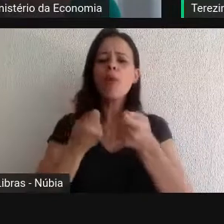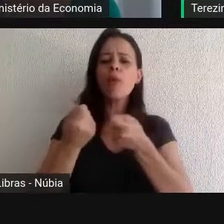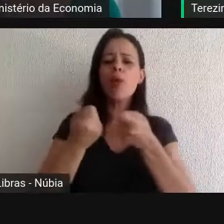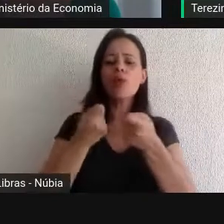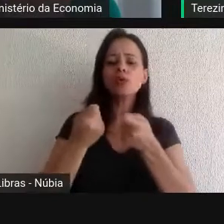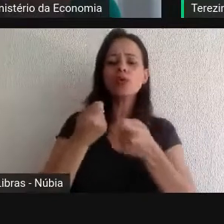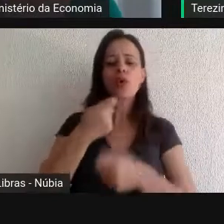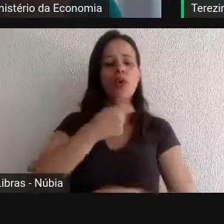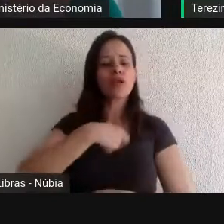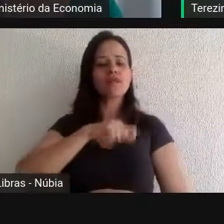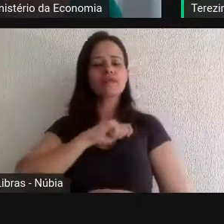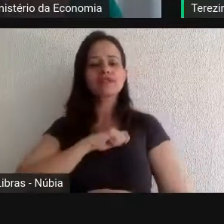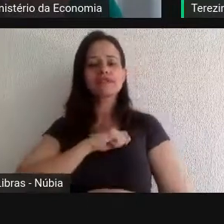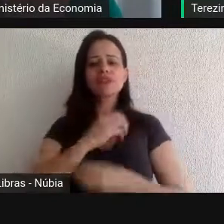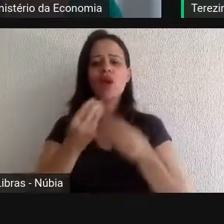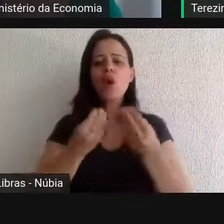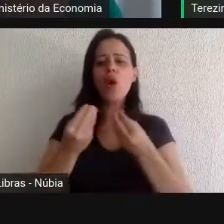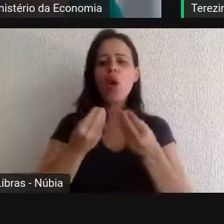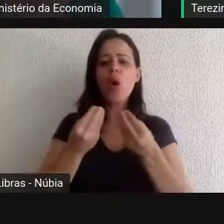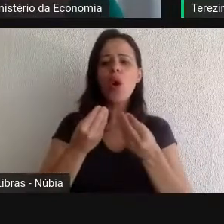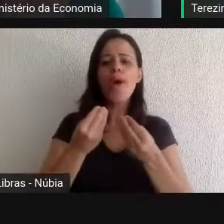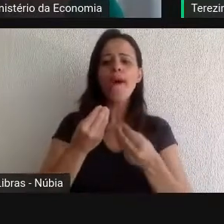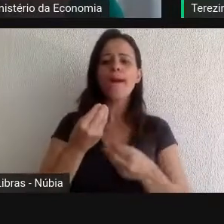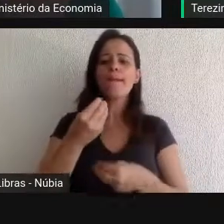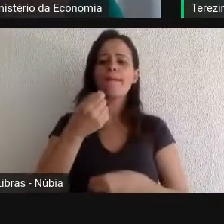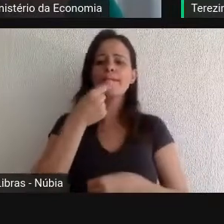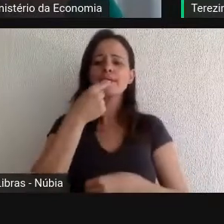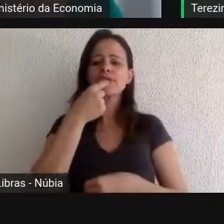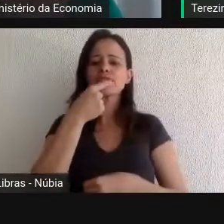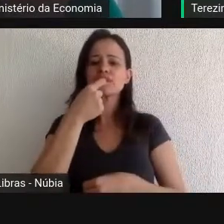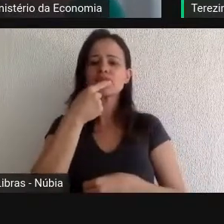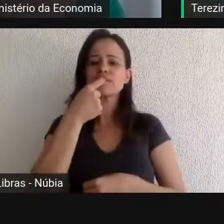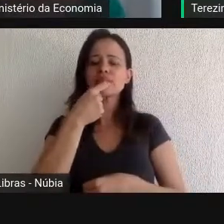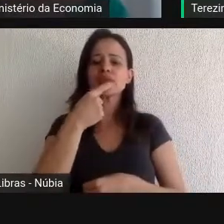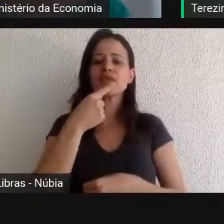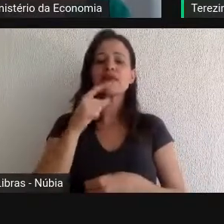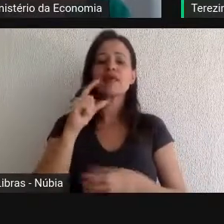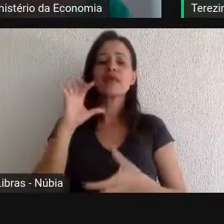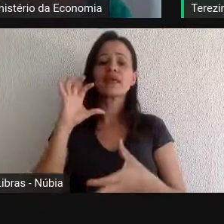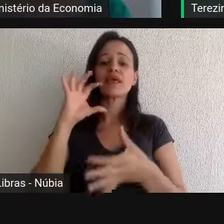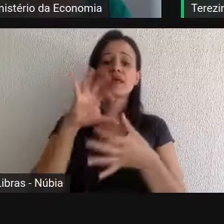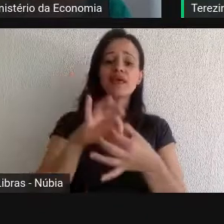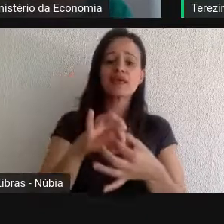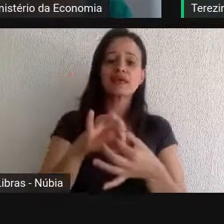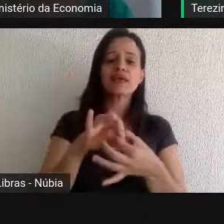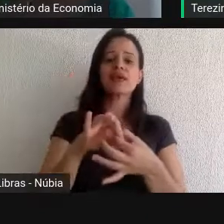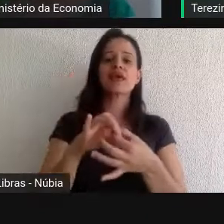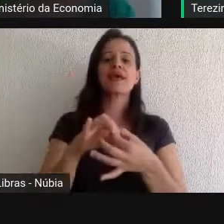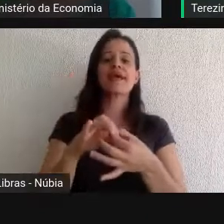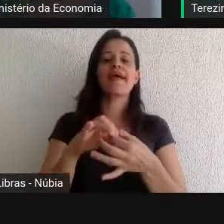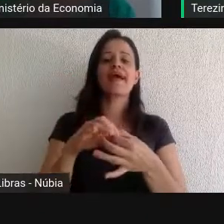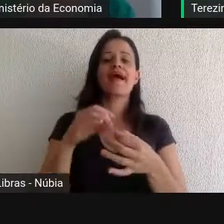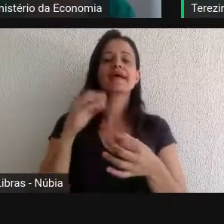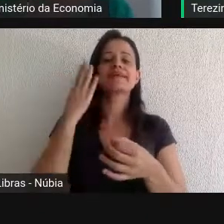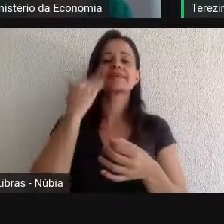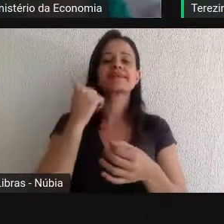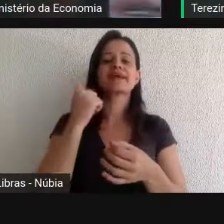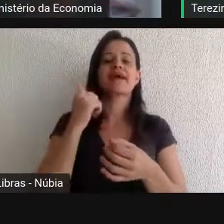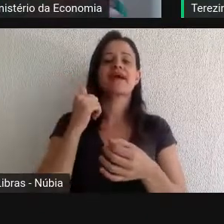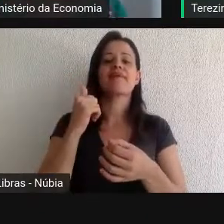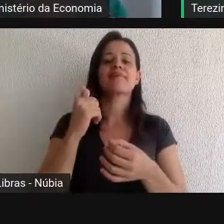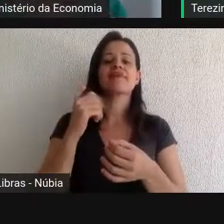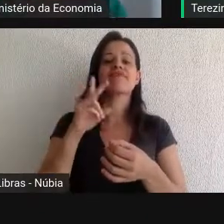de medicamentos, insumos, equipamentos, em termos legislativos, com a iminência da segunda onda